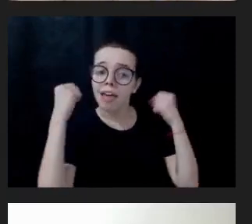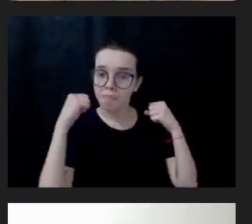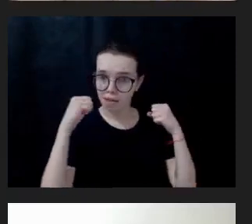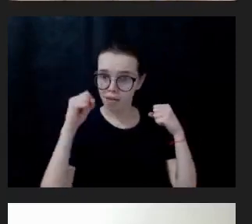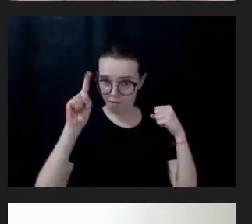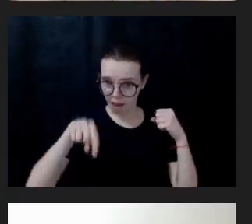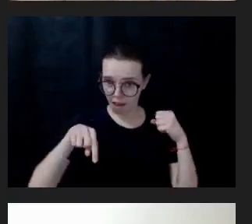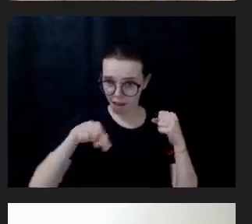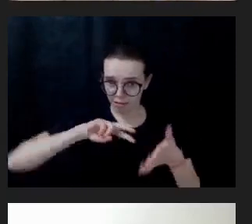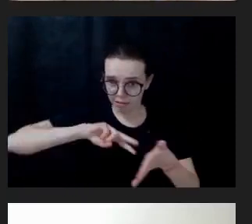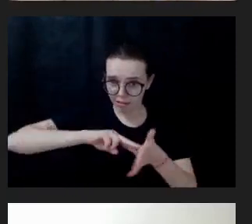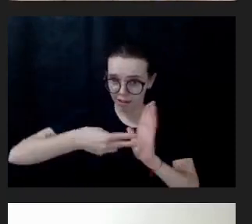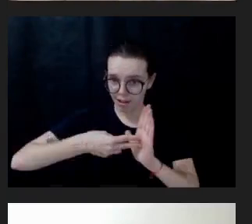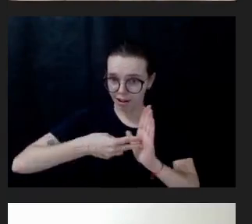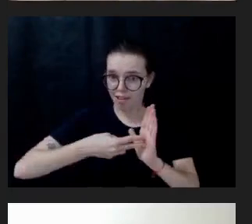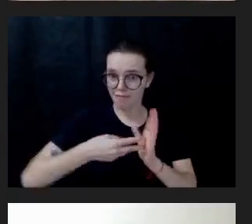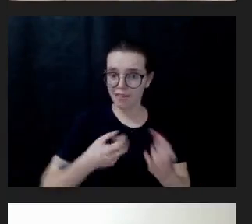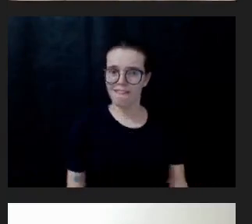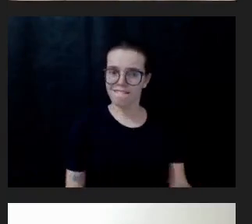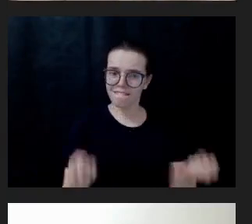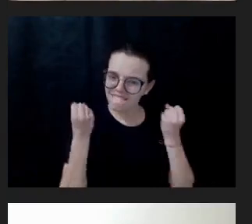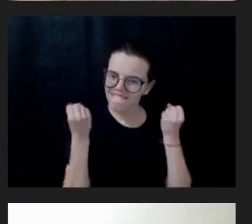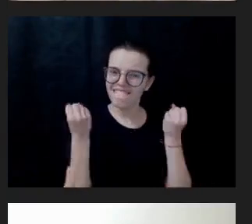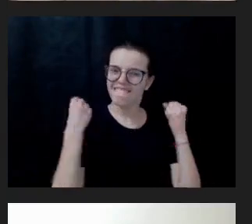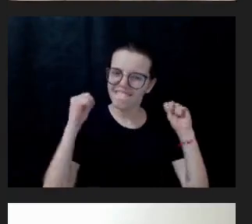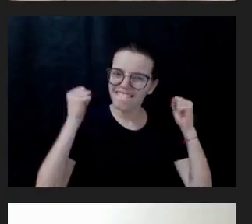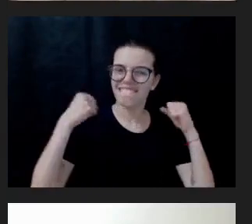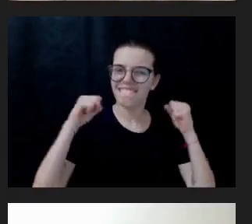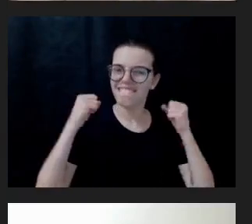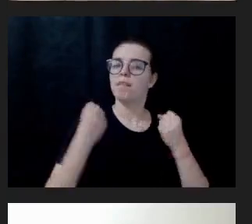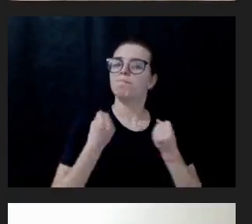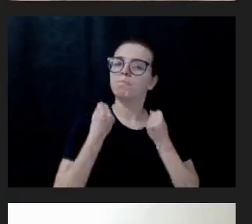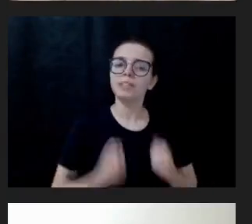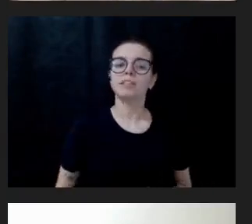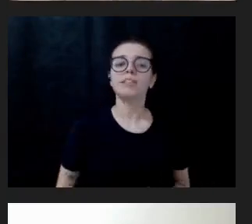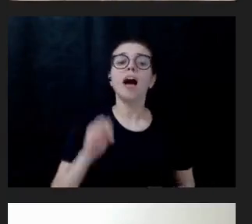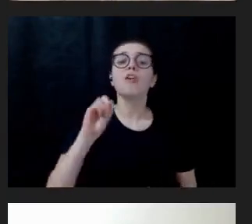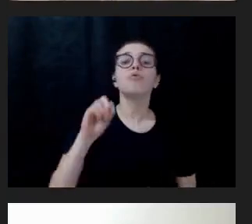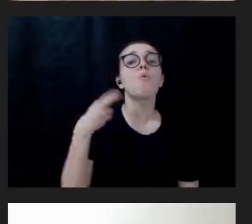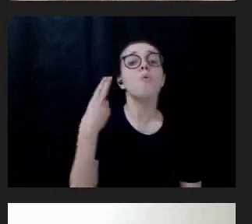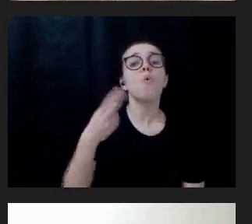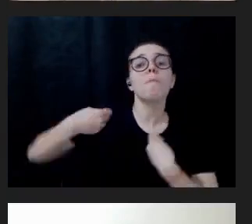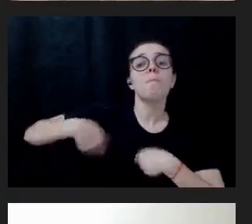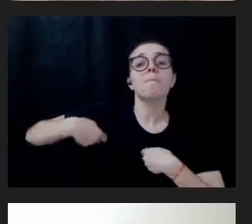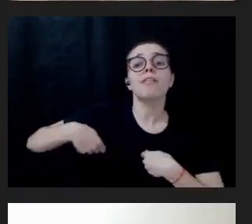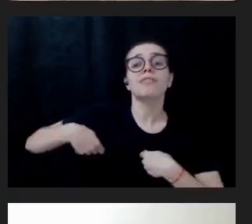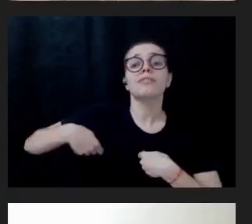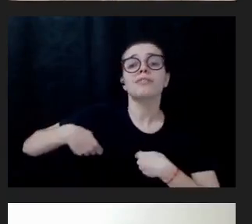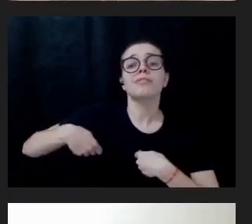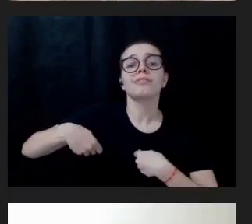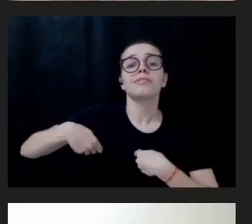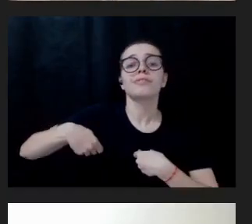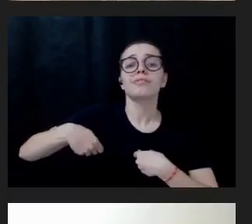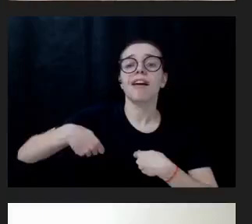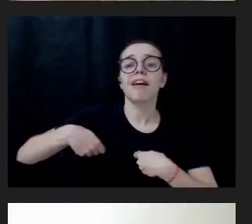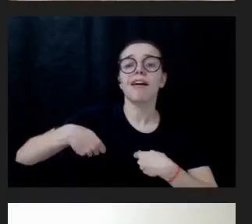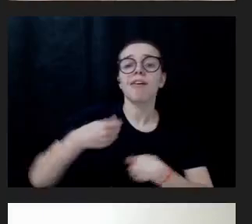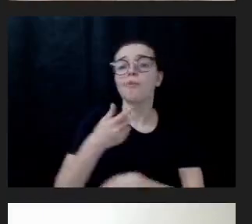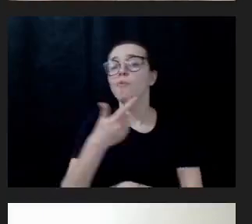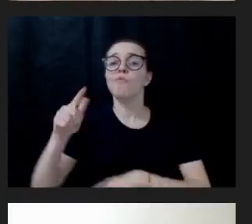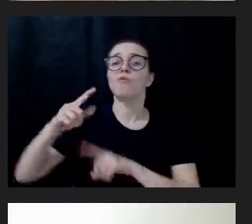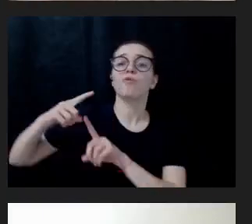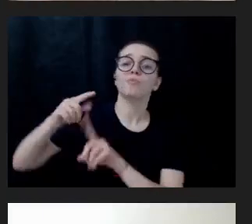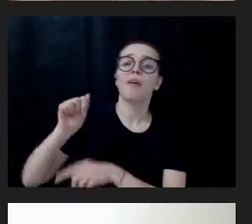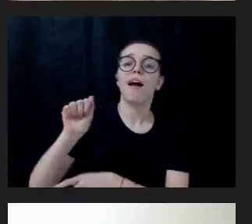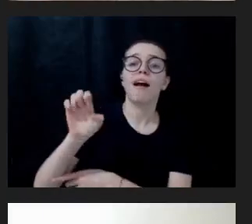exercício intenso ou seria apenas aeróbico. Ótima pergunta. Então, a definição